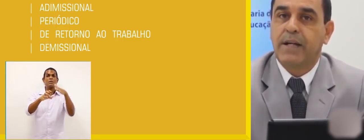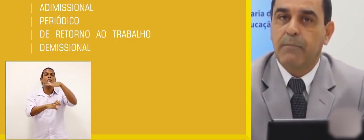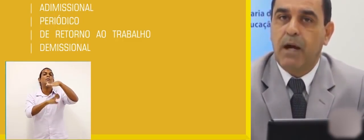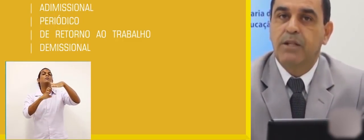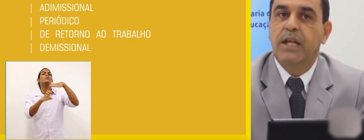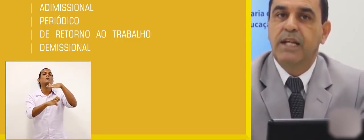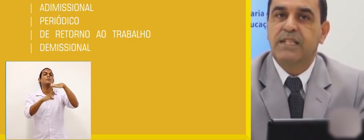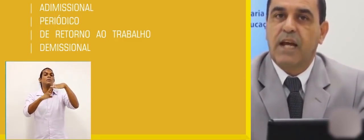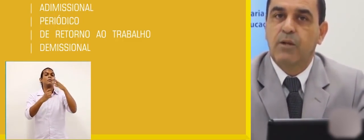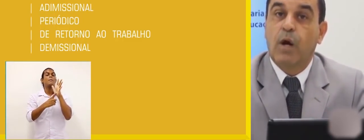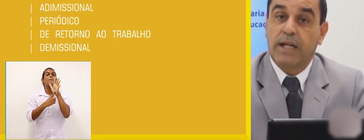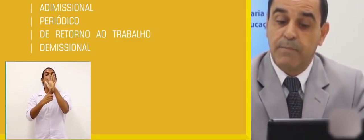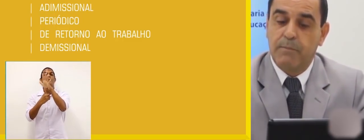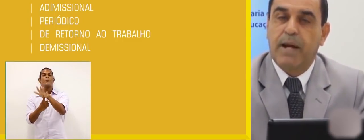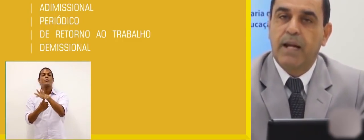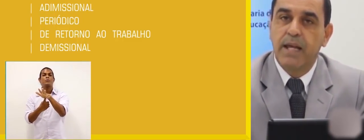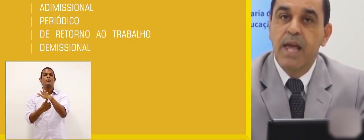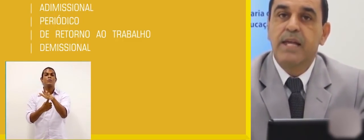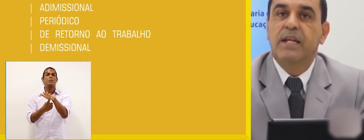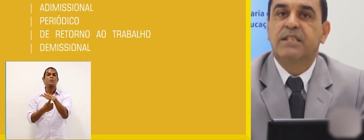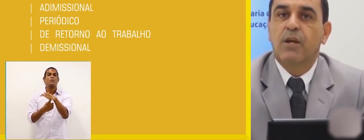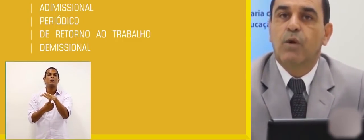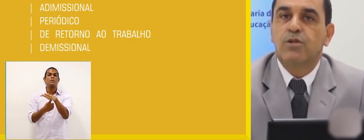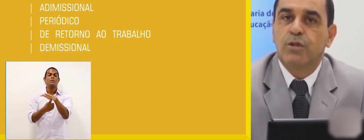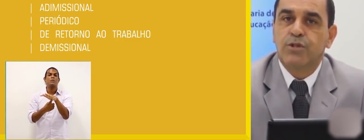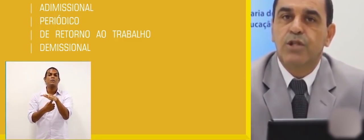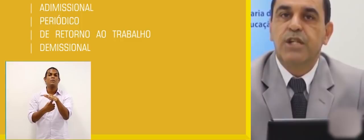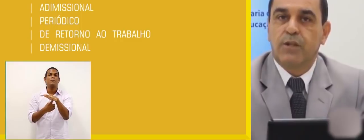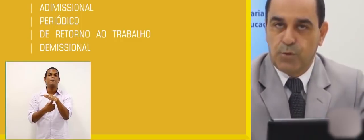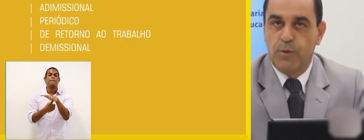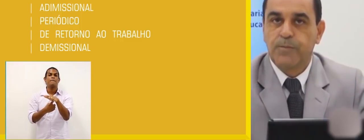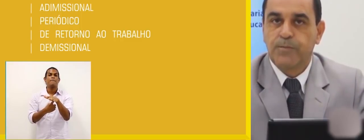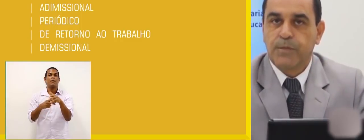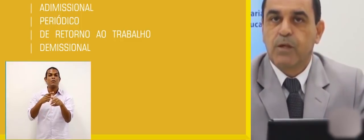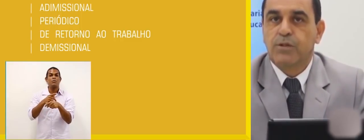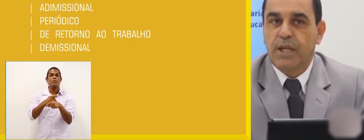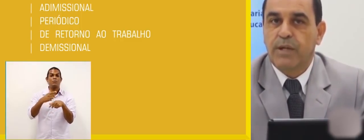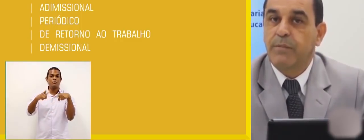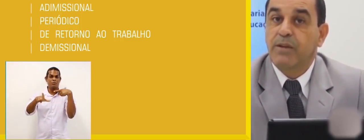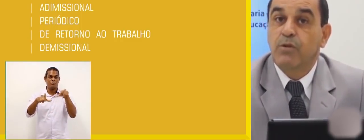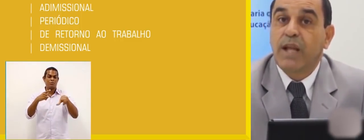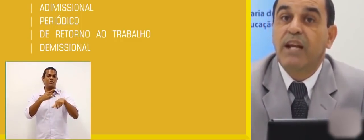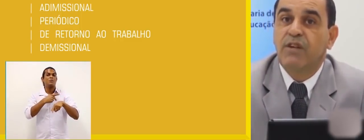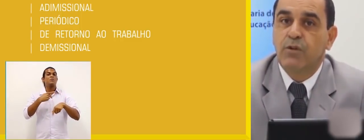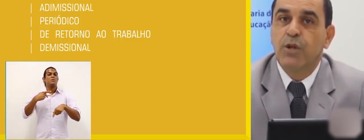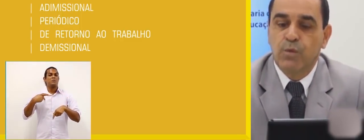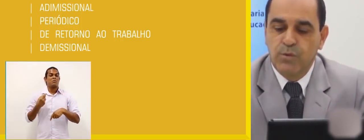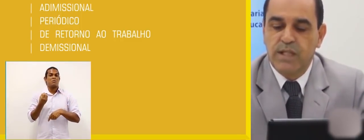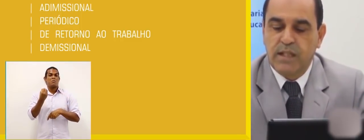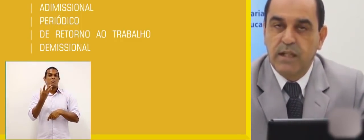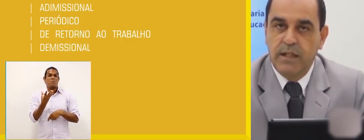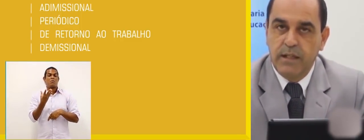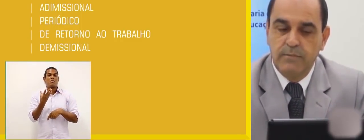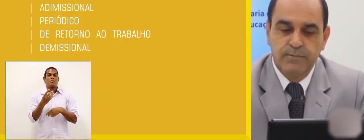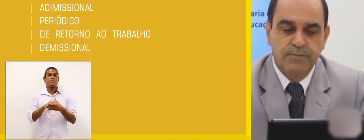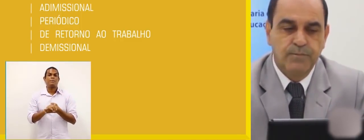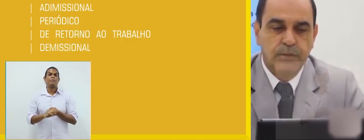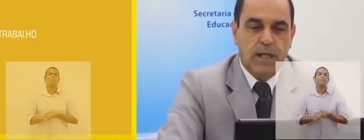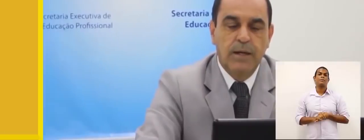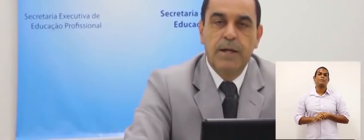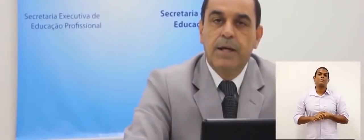ao mercado de trabalho que ele saiu, até mesmo para a lei, que ele saiu com as condições que entrou e consequentemente não está levando nenhuma doença